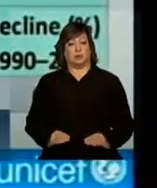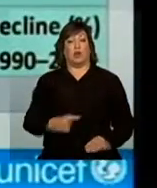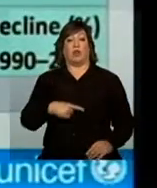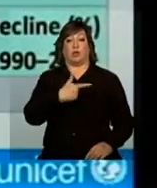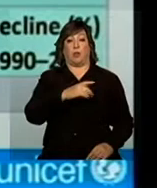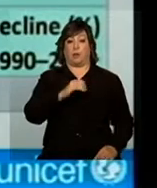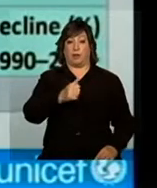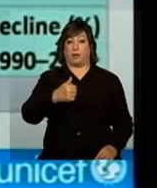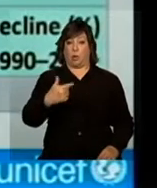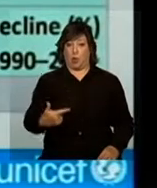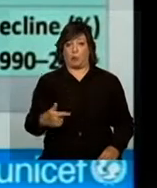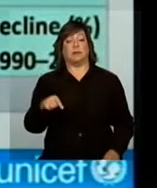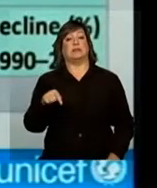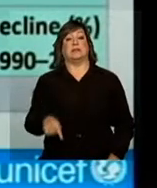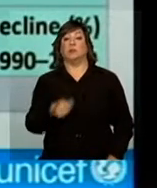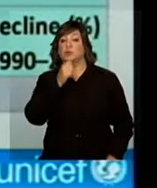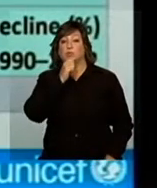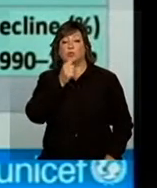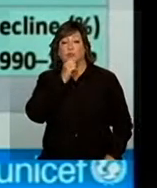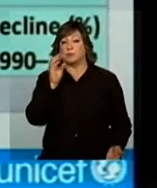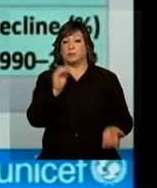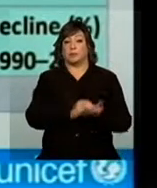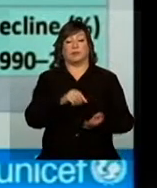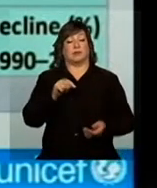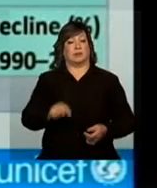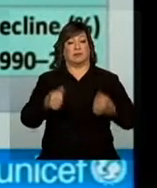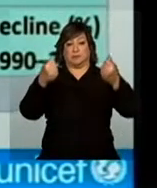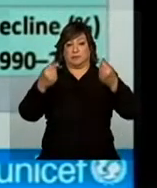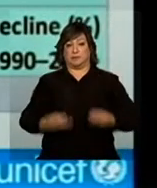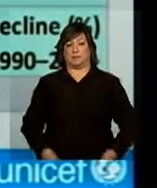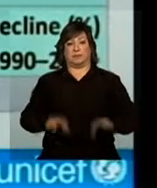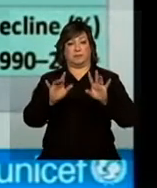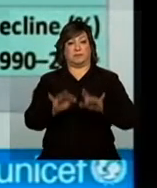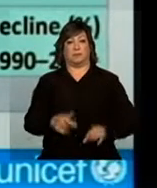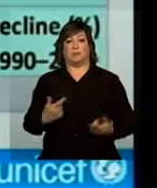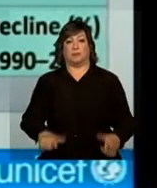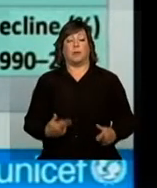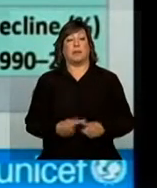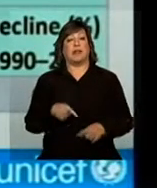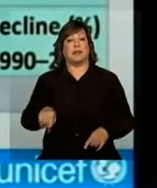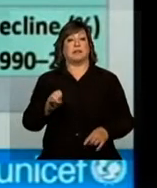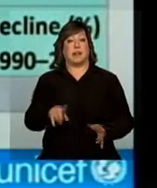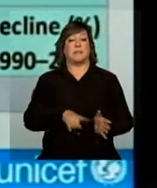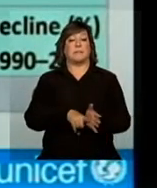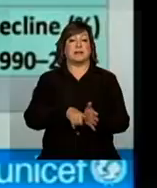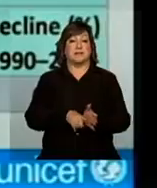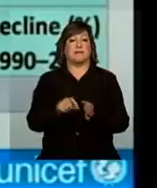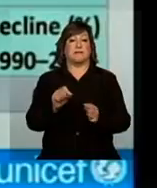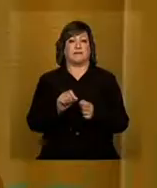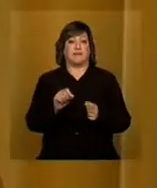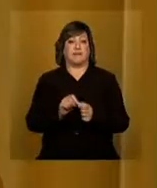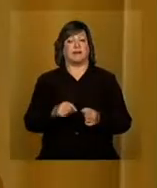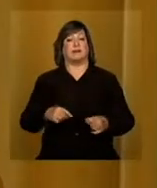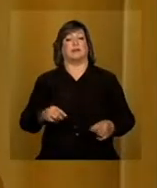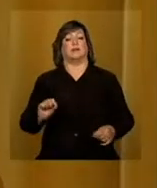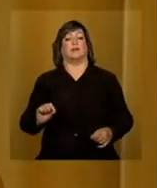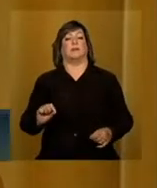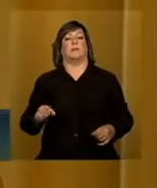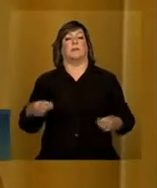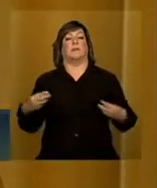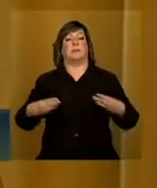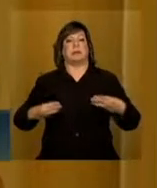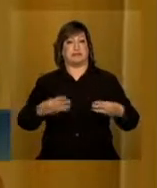2012, isso não consta no relatório, porque é um dado, uma pesquisa realizada do Ministério da Saúde,